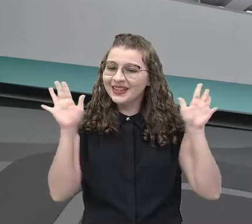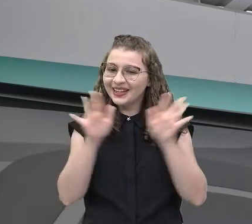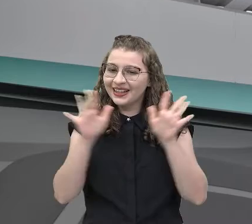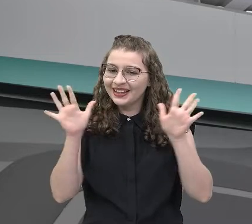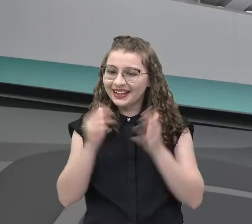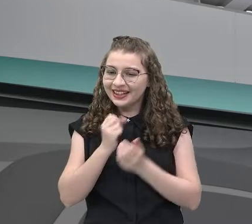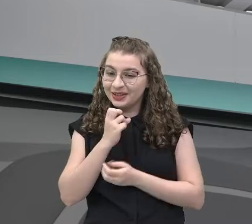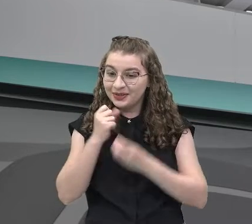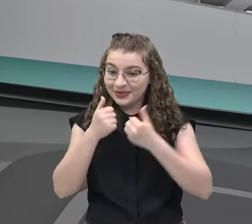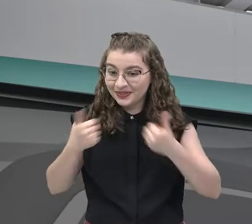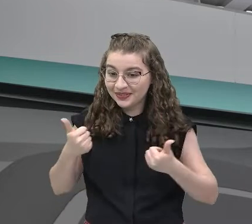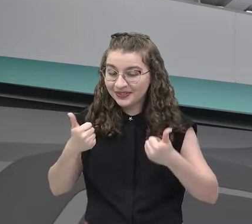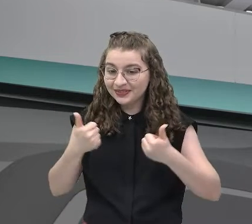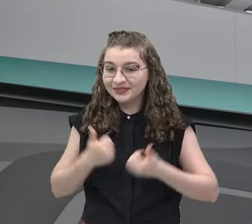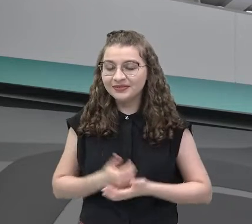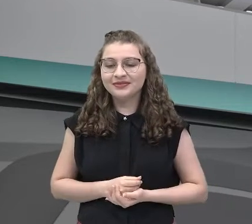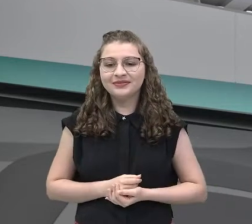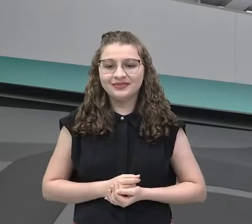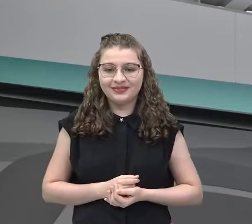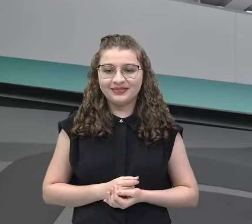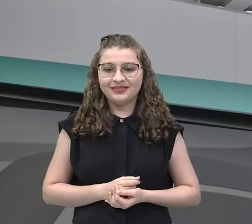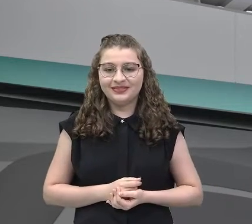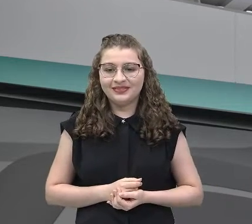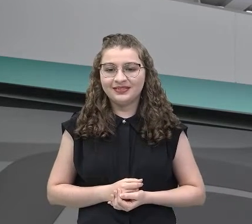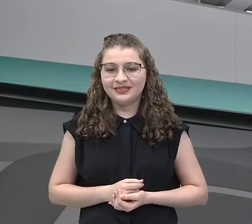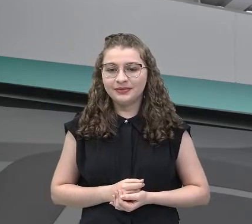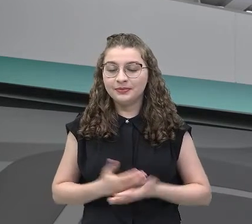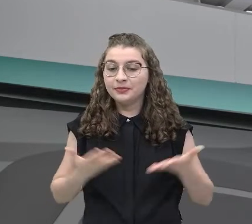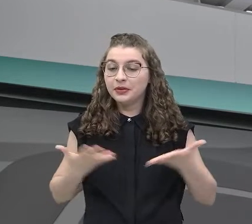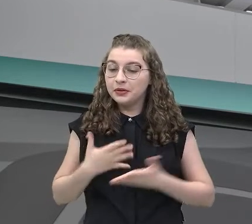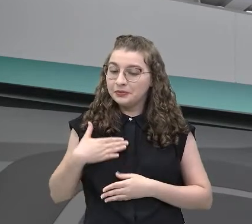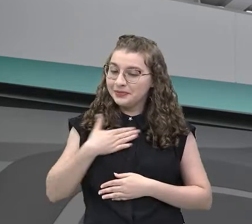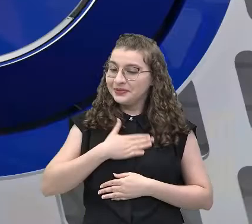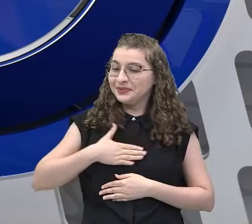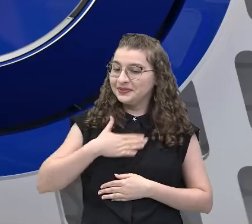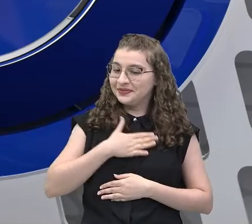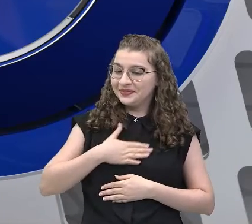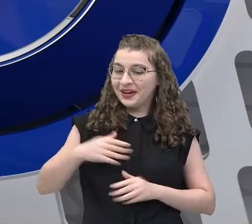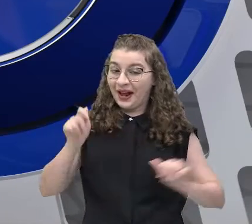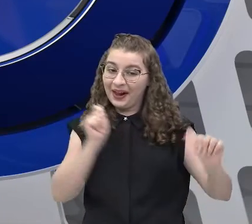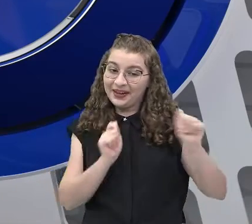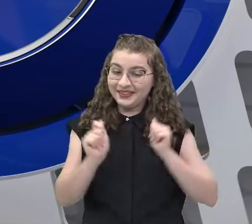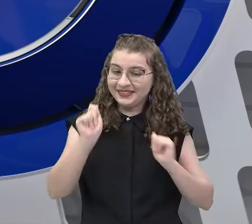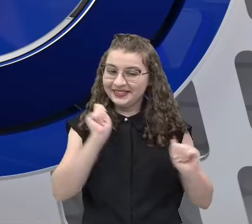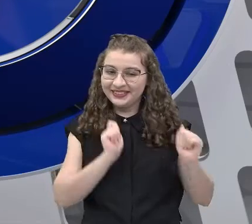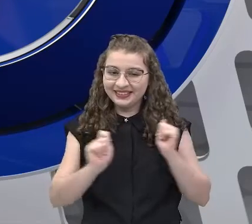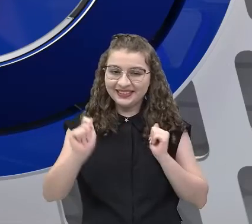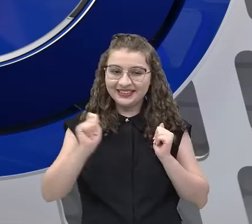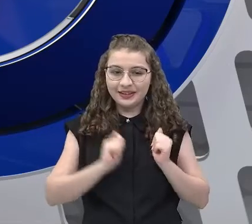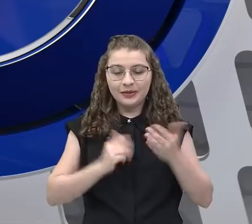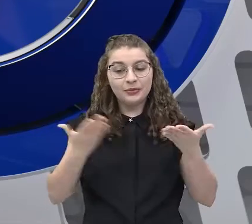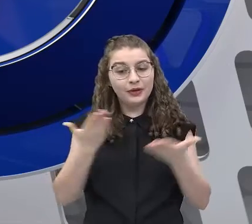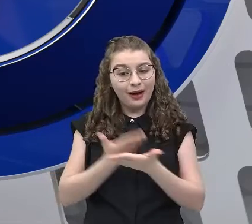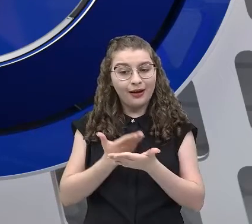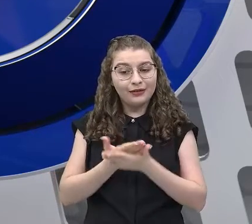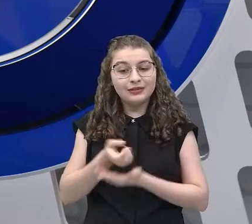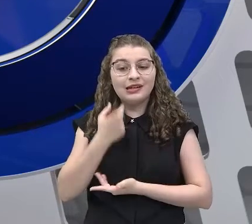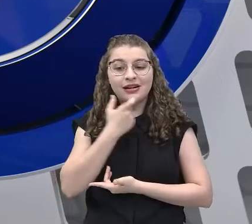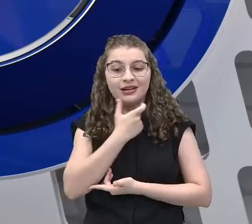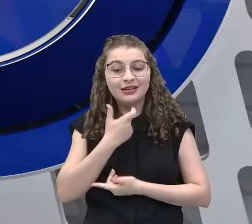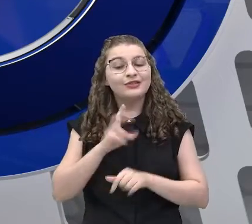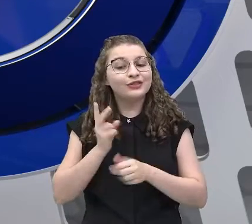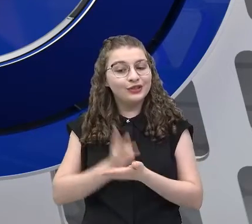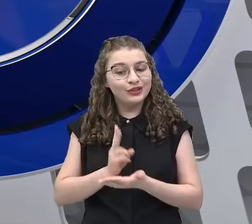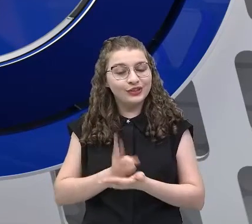everybody! How are you today? E aí, como estão todos hoje? Olha, espero que todo mundo esteja muito empolgado, porque ainda tem mais aula de inglês, viu? Não acabou,